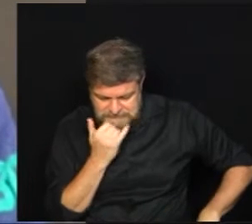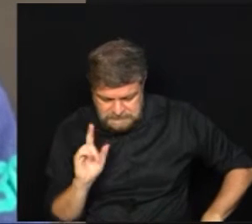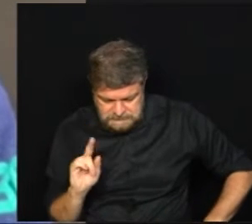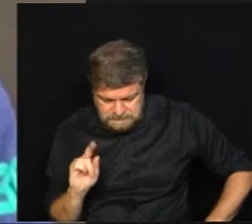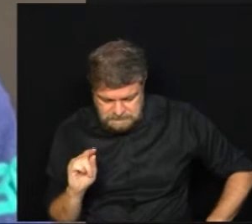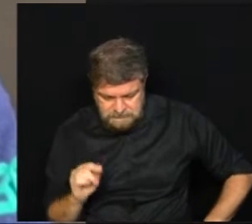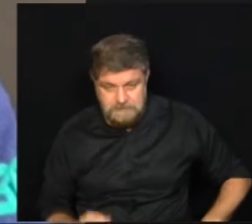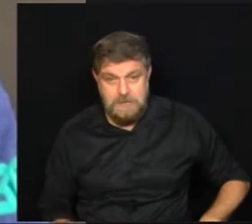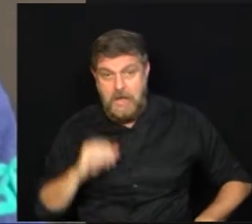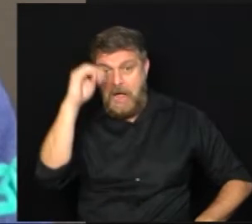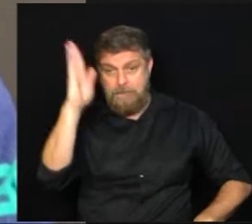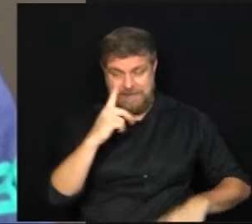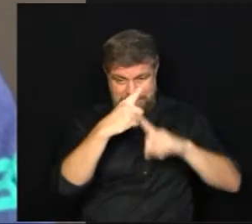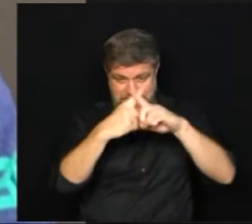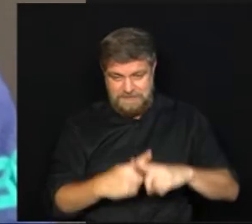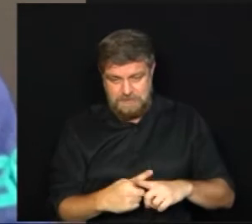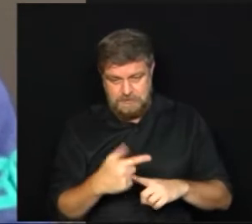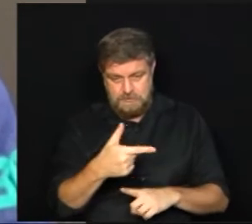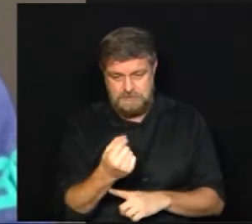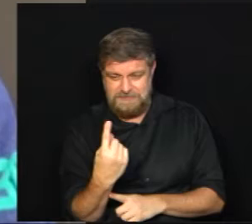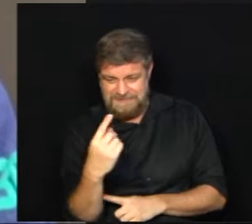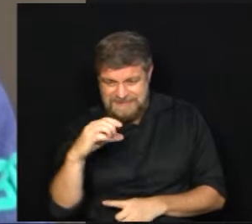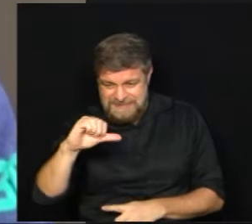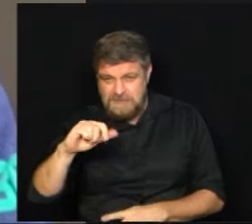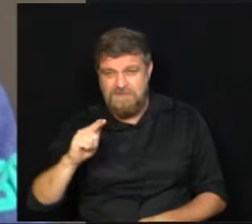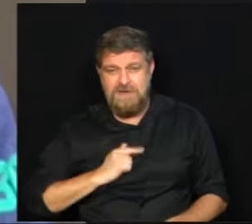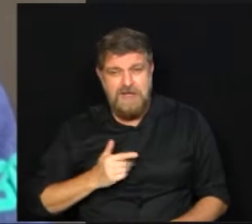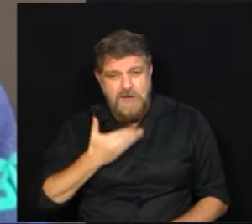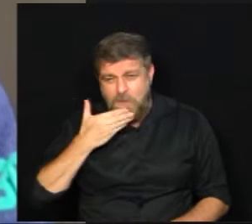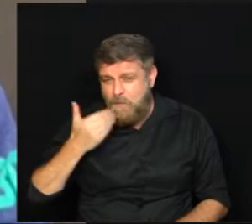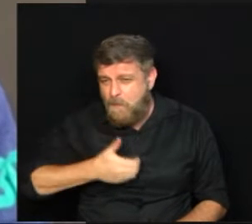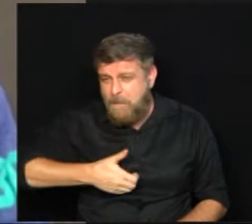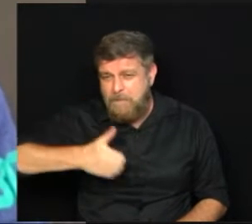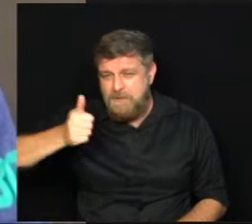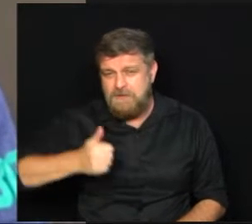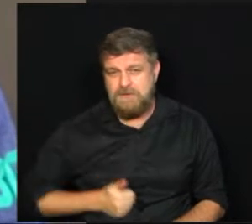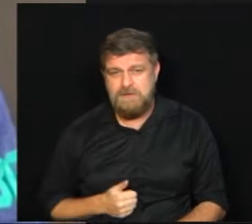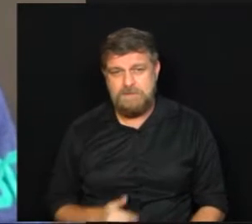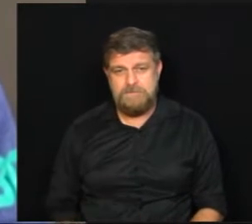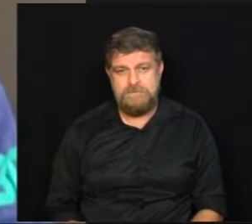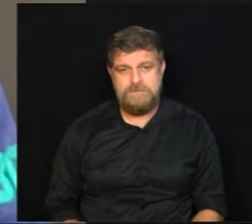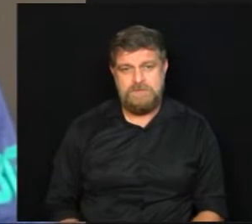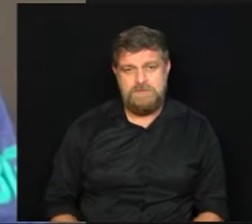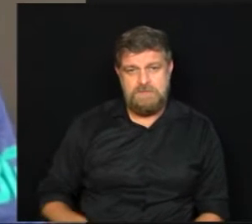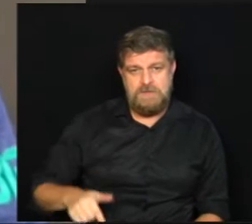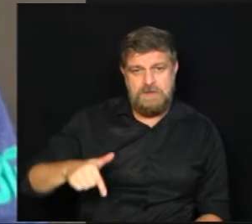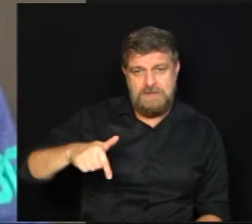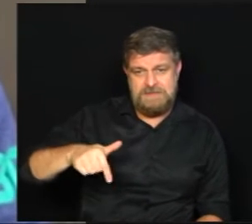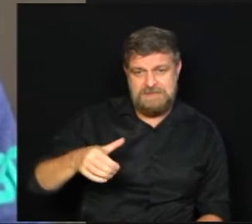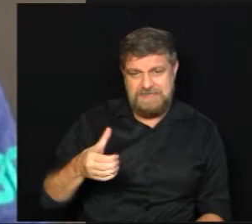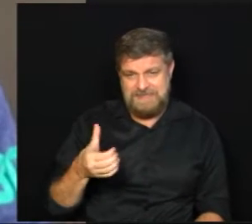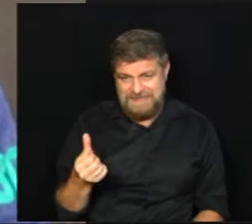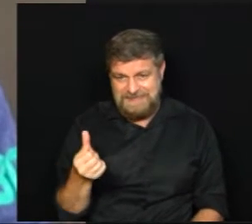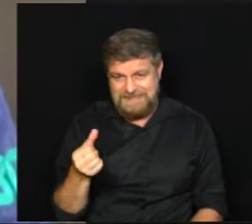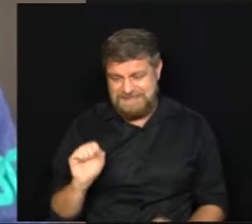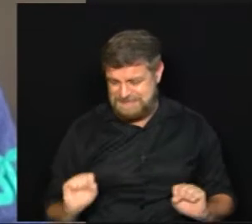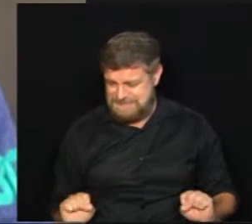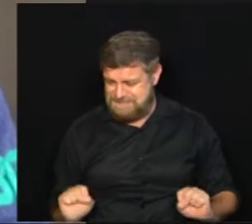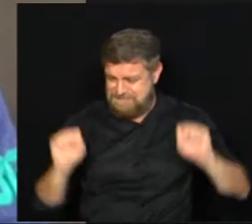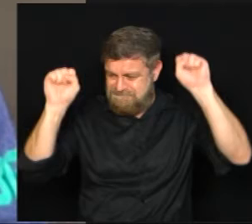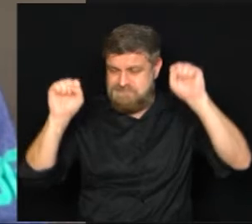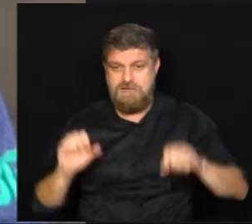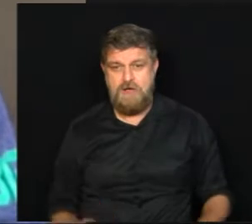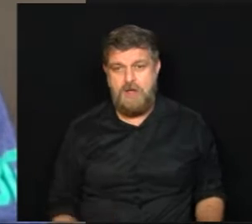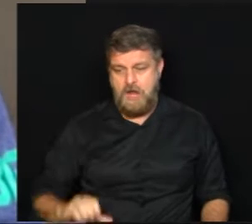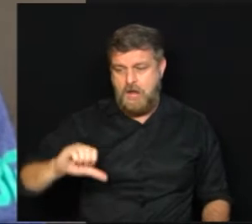Meu último brasileiro foi em 2019. Foi a minha melhor marca, que eu fiz 76 de arranco e 95